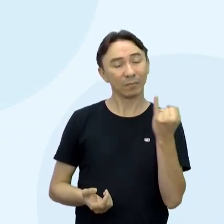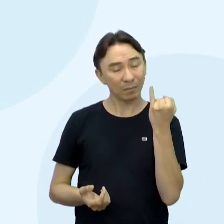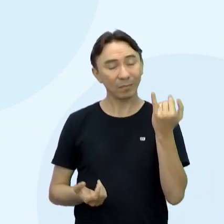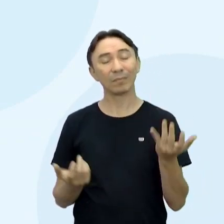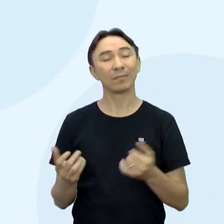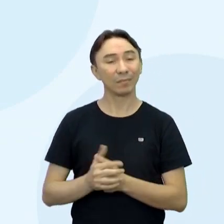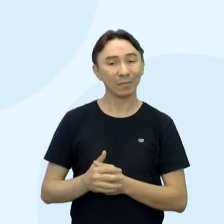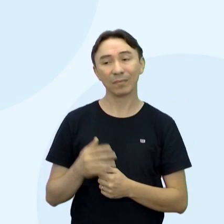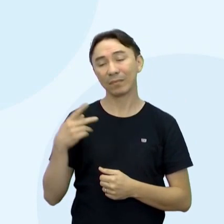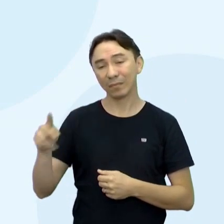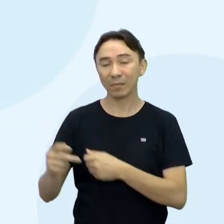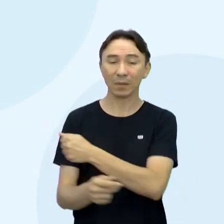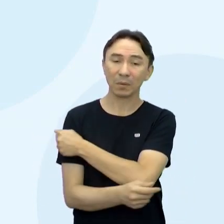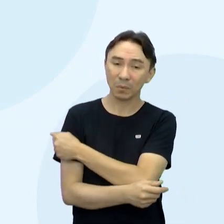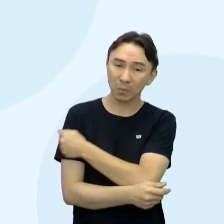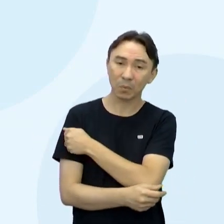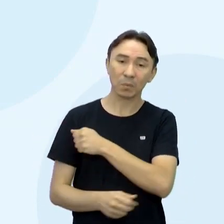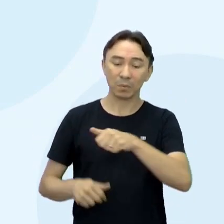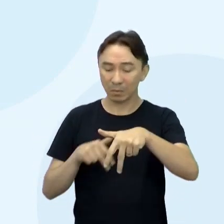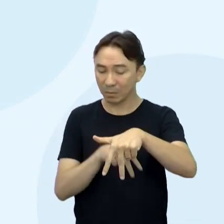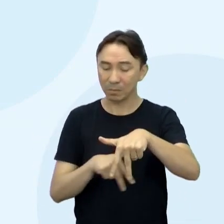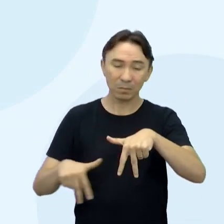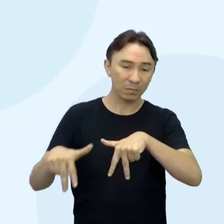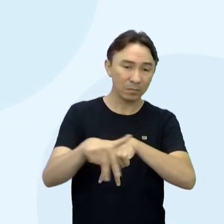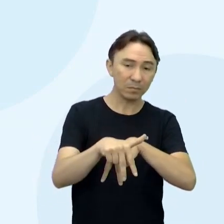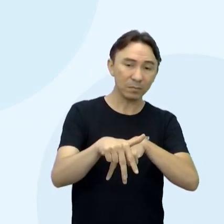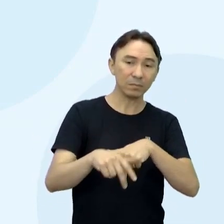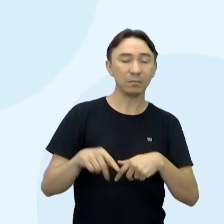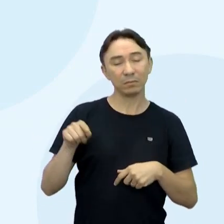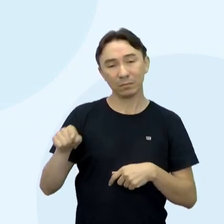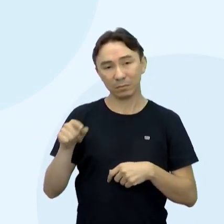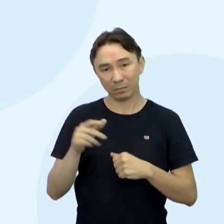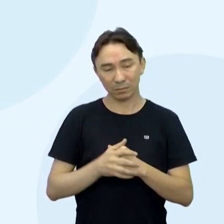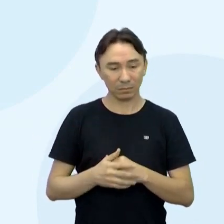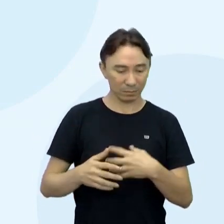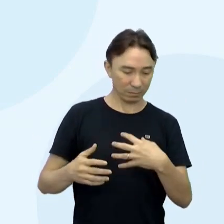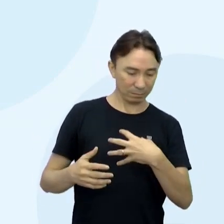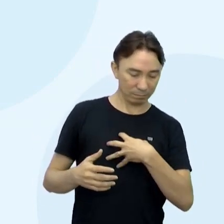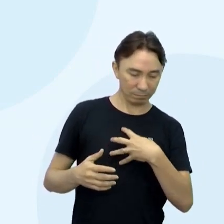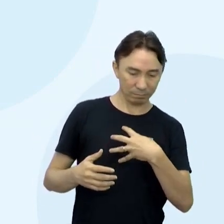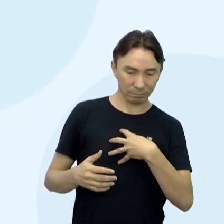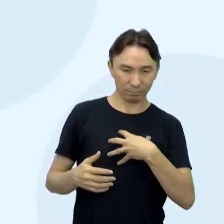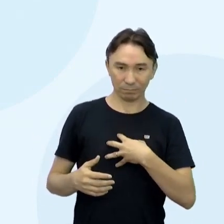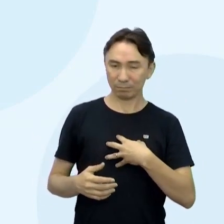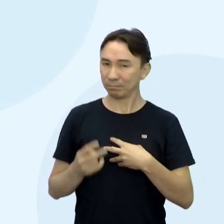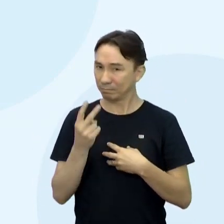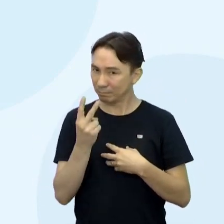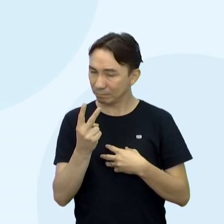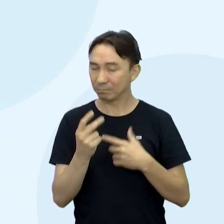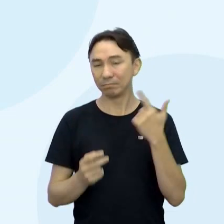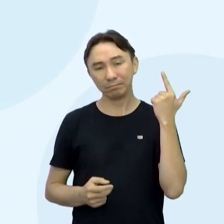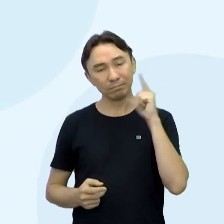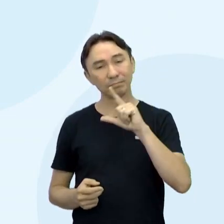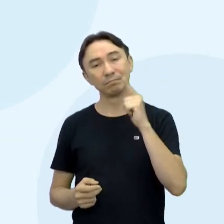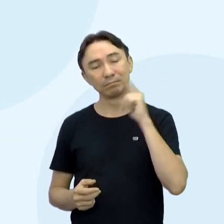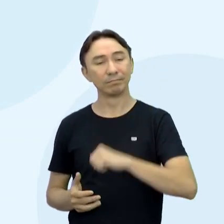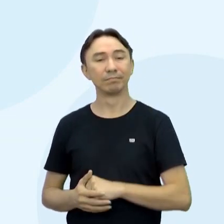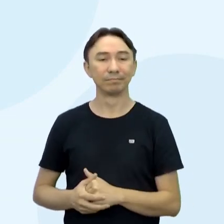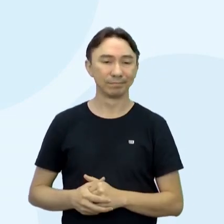que ele possa ter as duas sensações. No slide